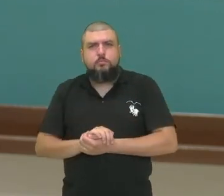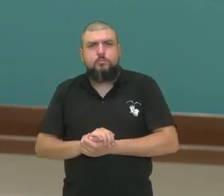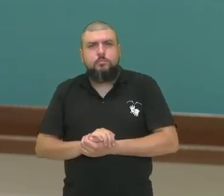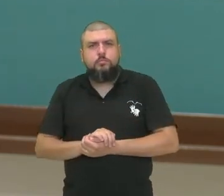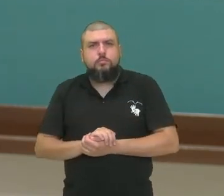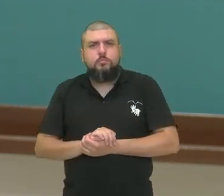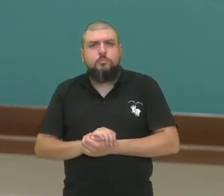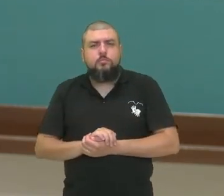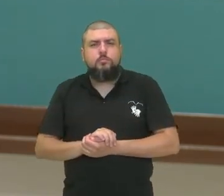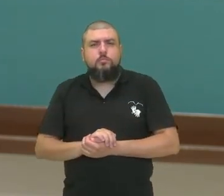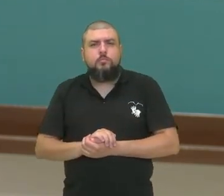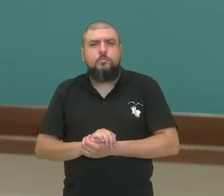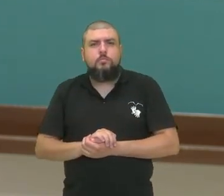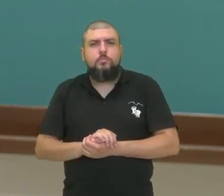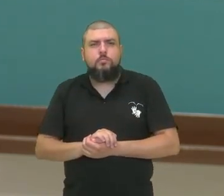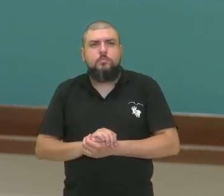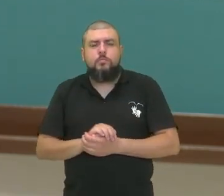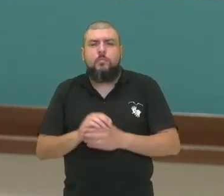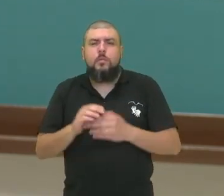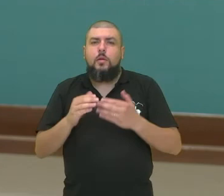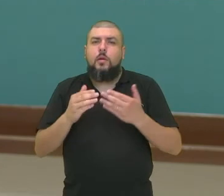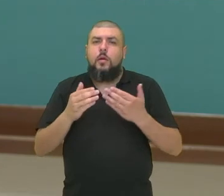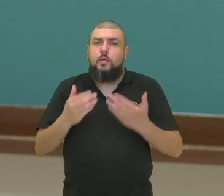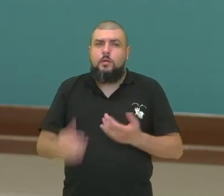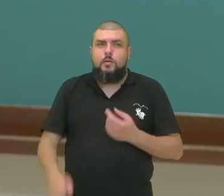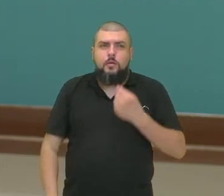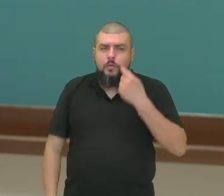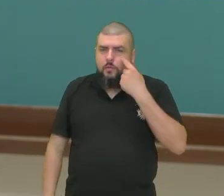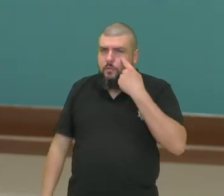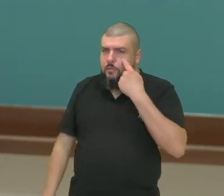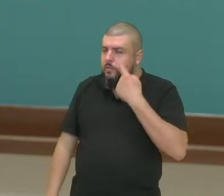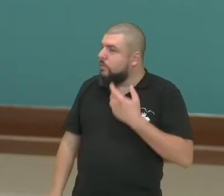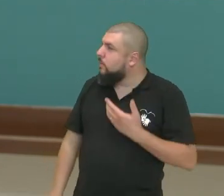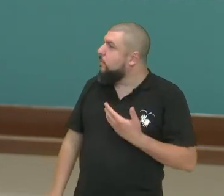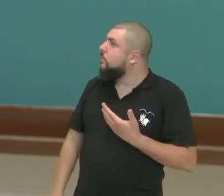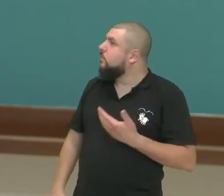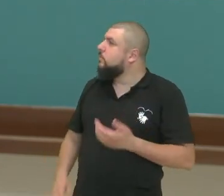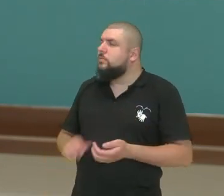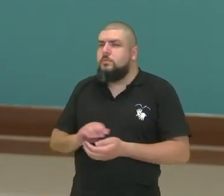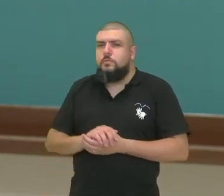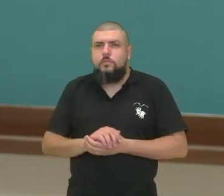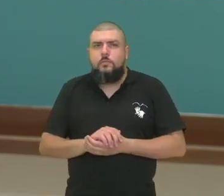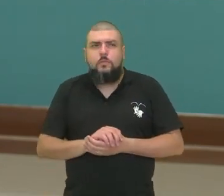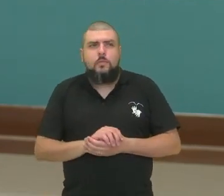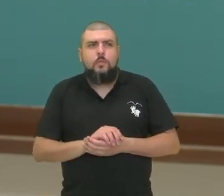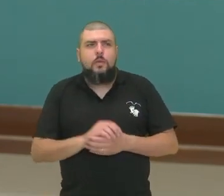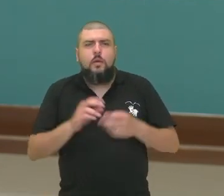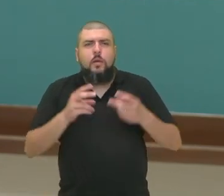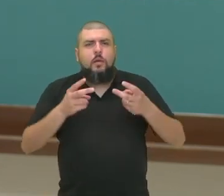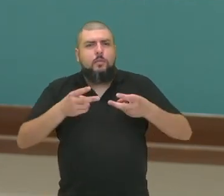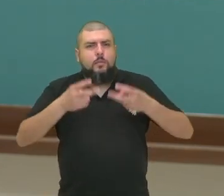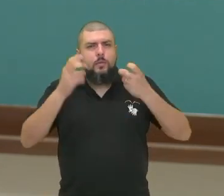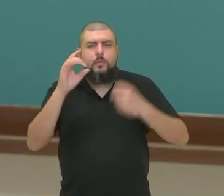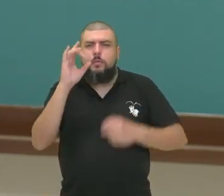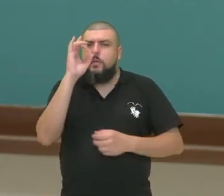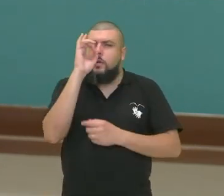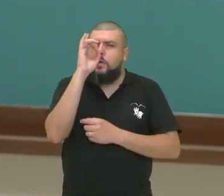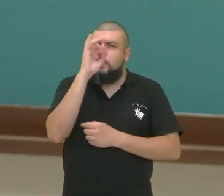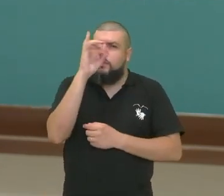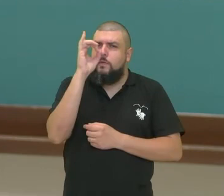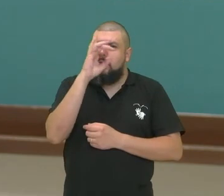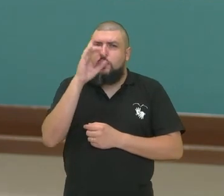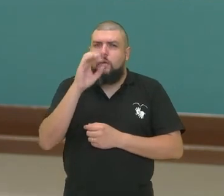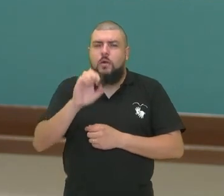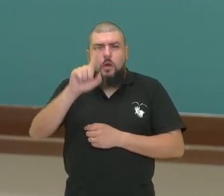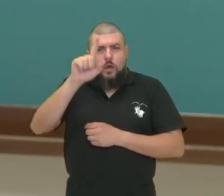Então, quanto ao relevo então do continente africano, na borda do continente temos então as planícies. Tudo que está pintado em verde aí, ó, são as planícies,